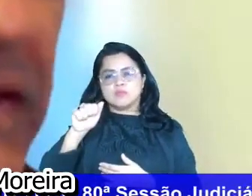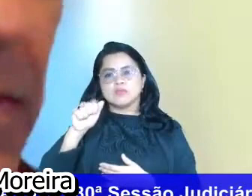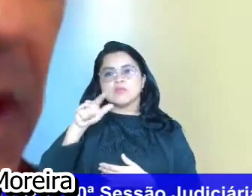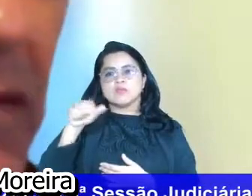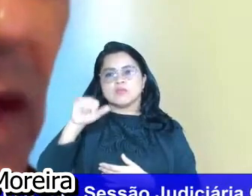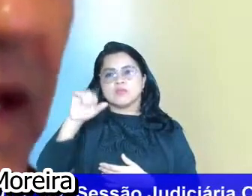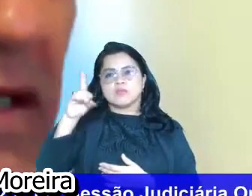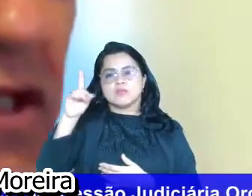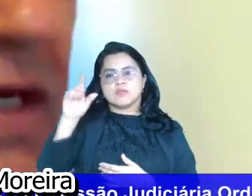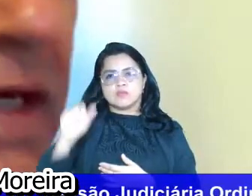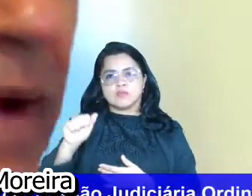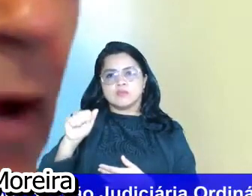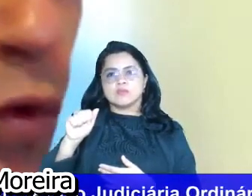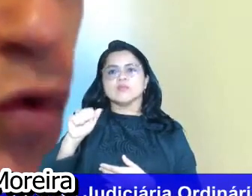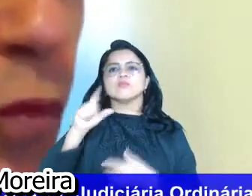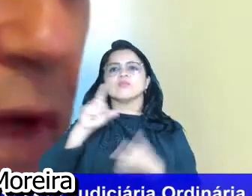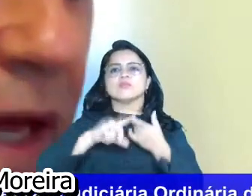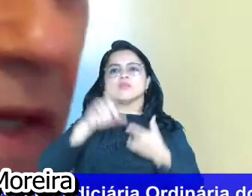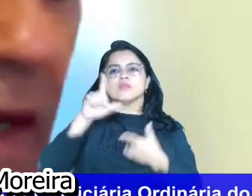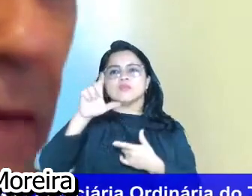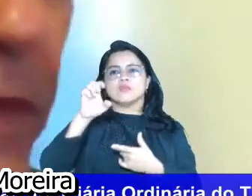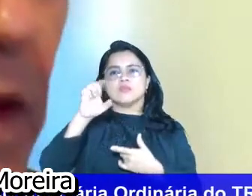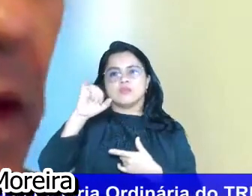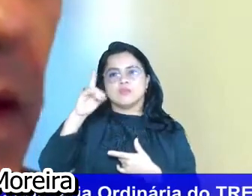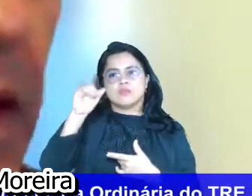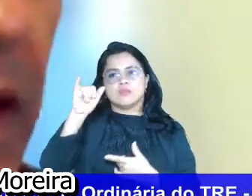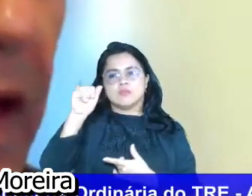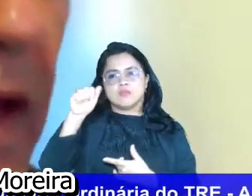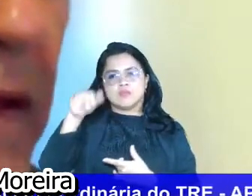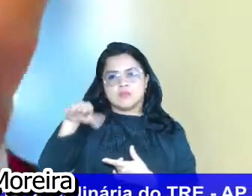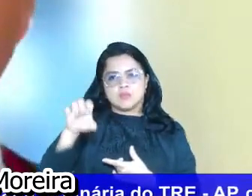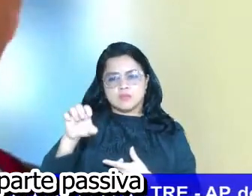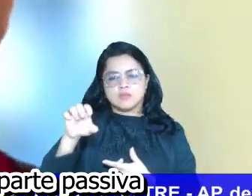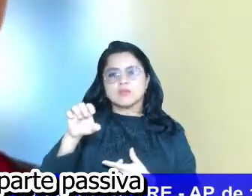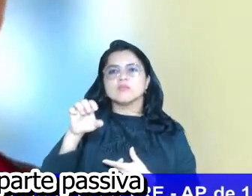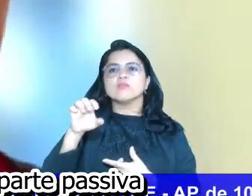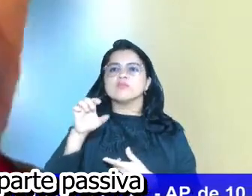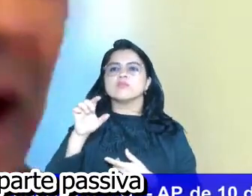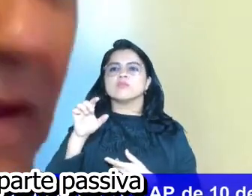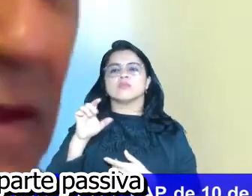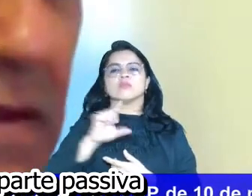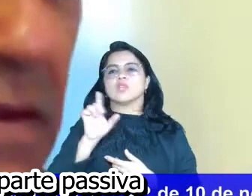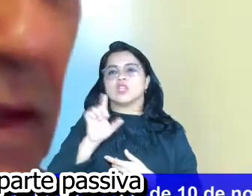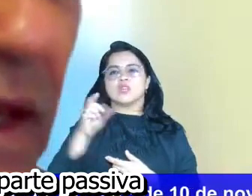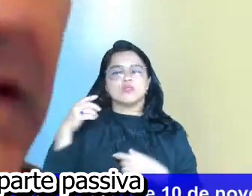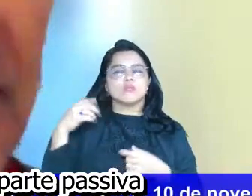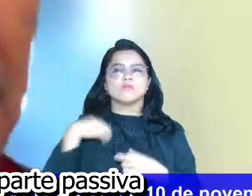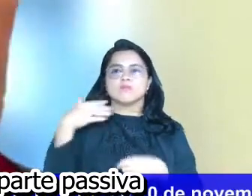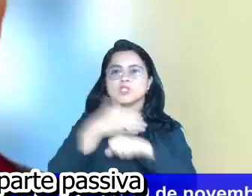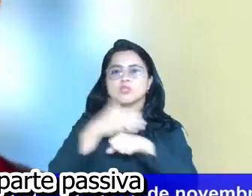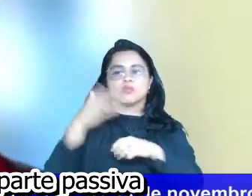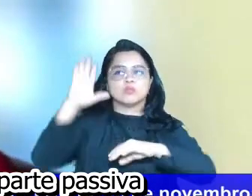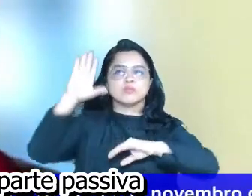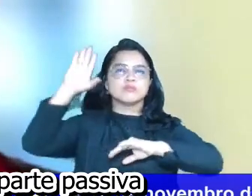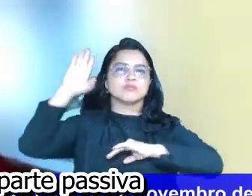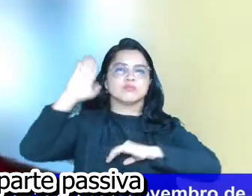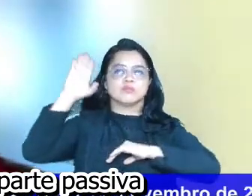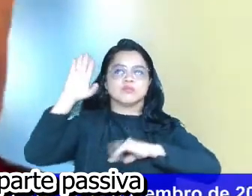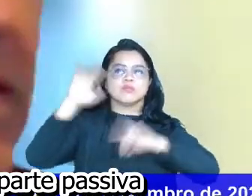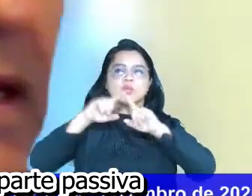da Silva Nascimento e a Leidiane Barroso Moreira não foram candidatas, e elas